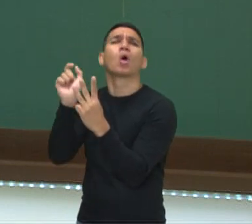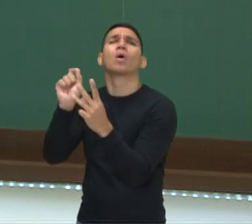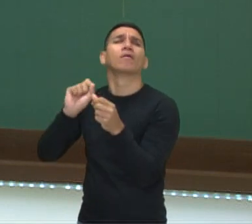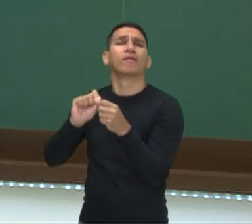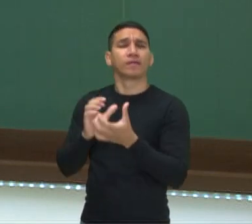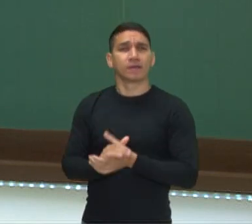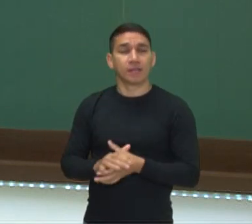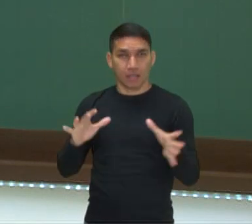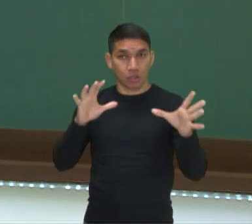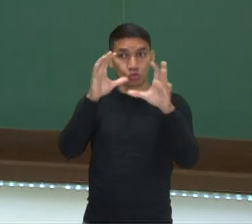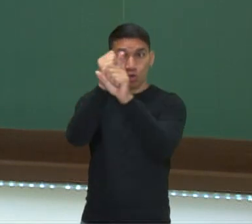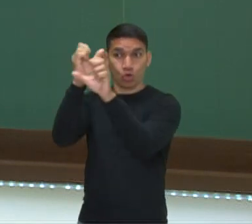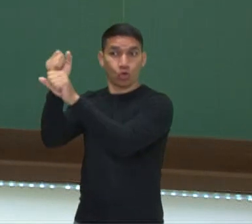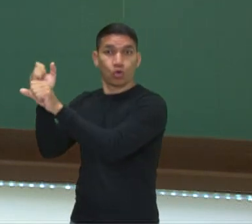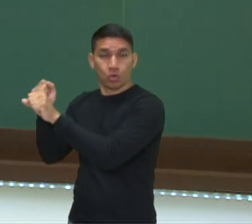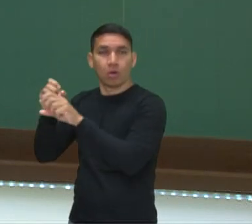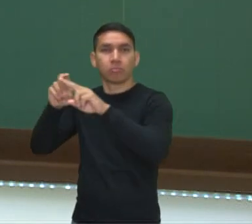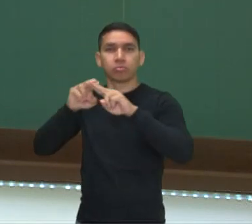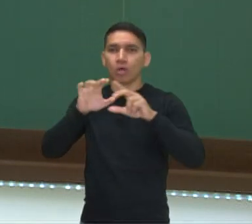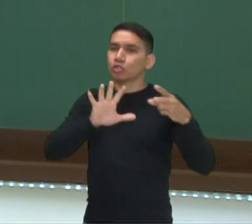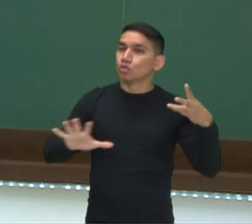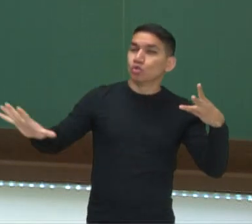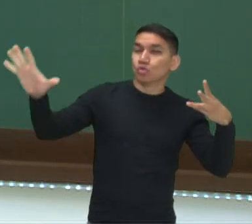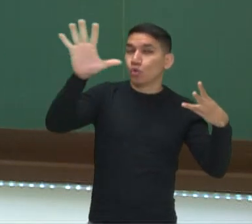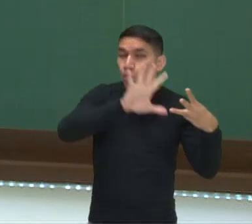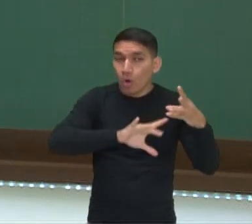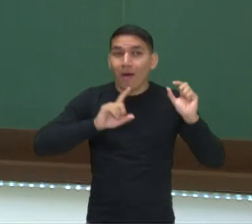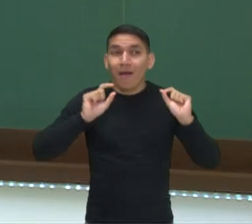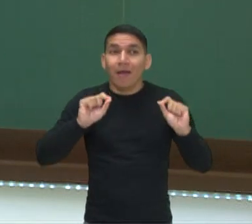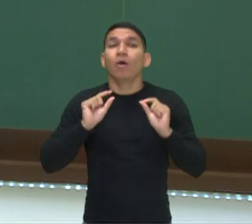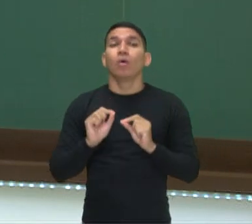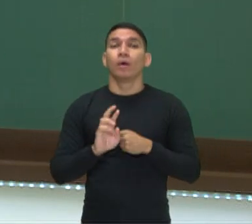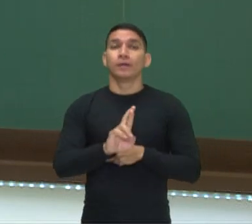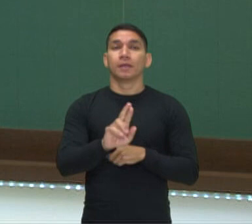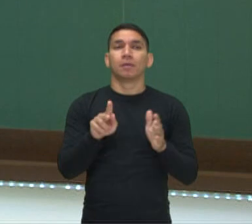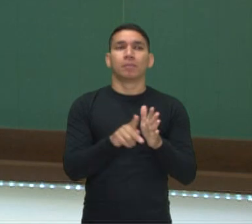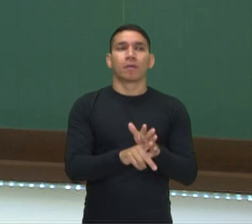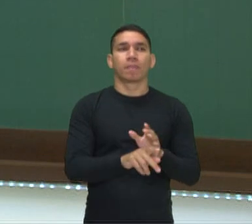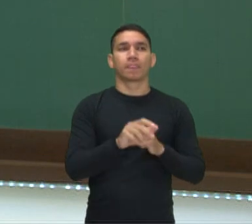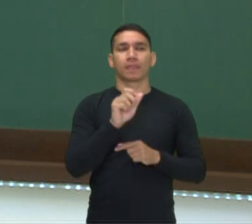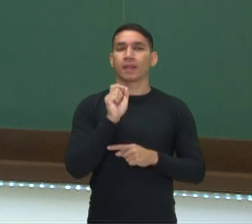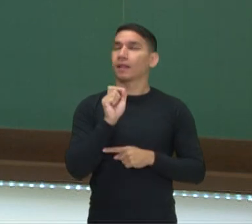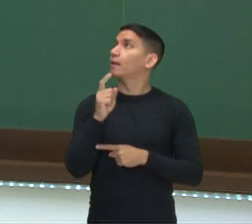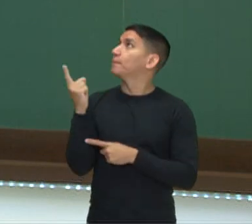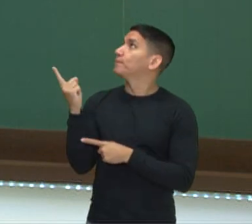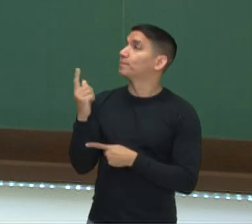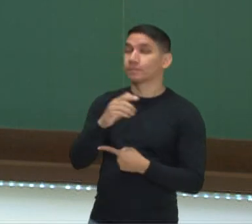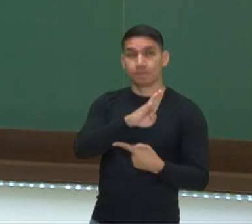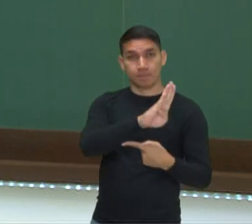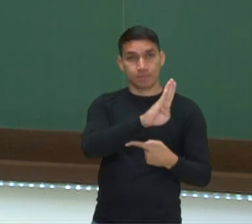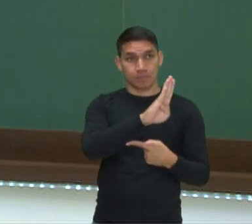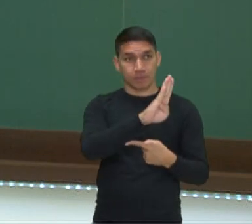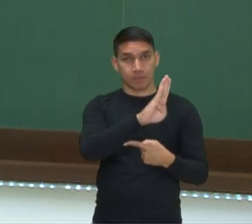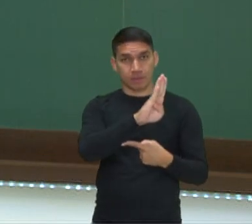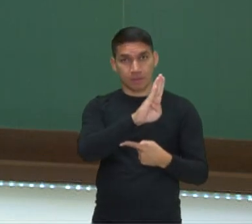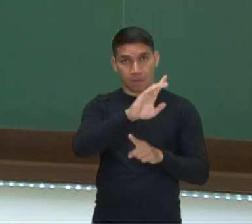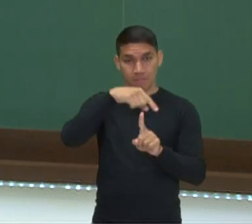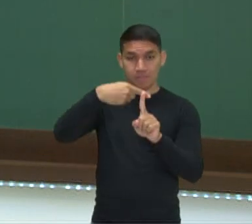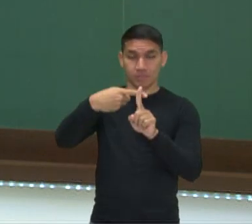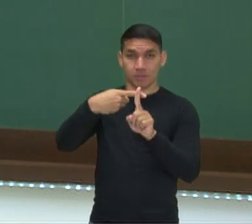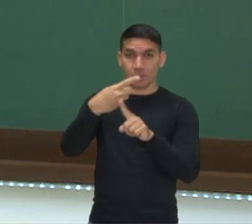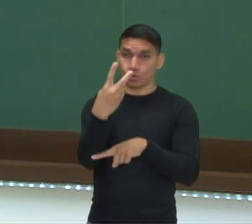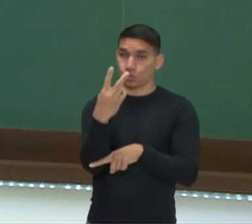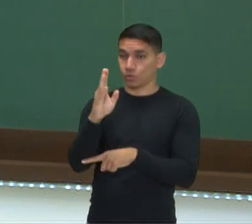somo. Então, essa medida toda é igual a, B